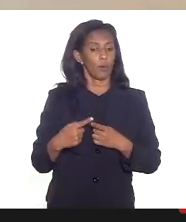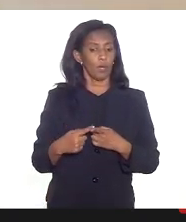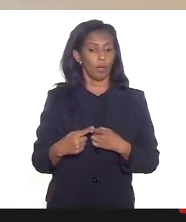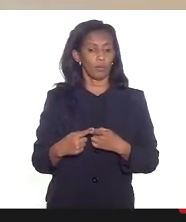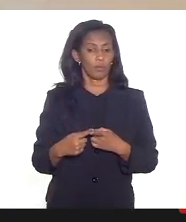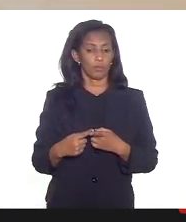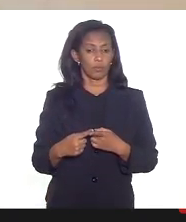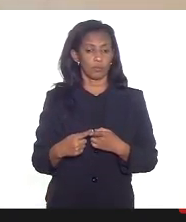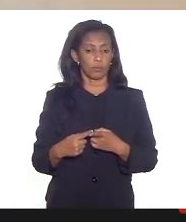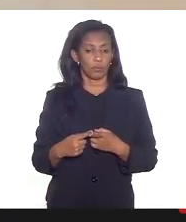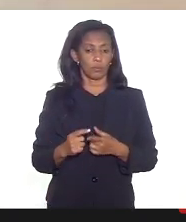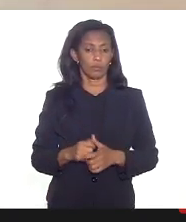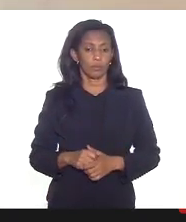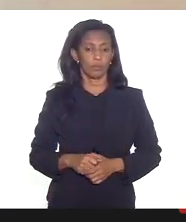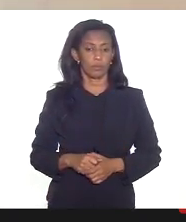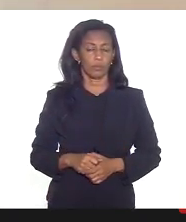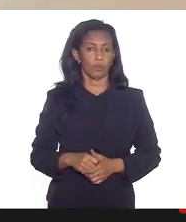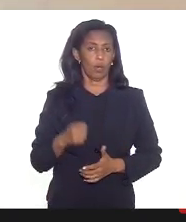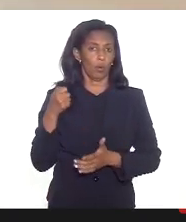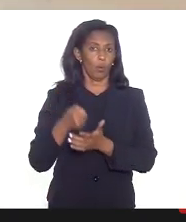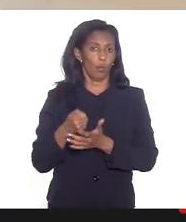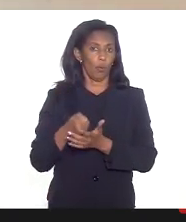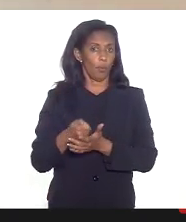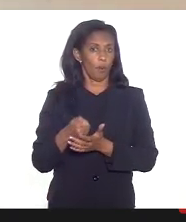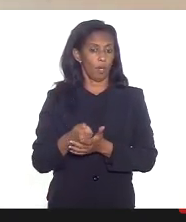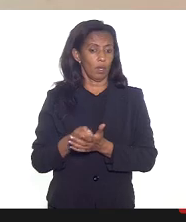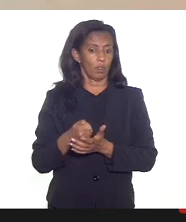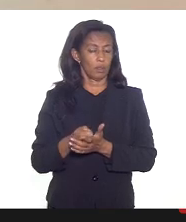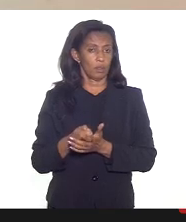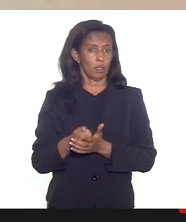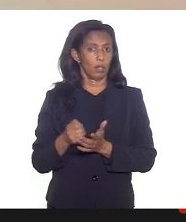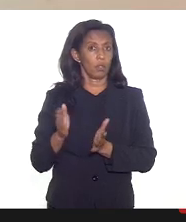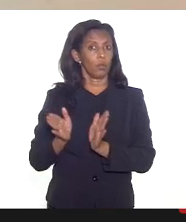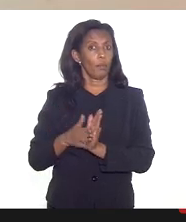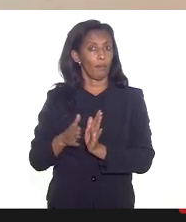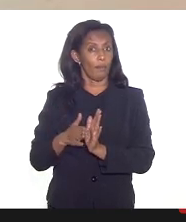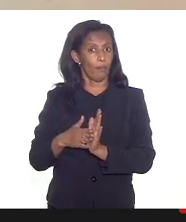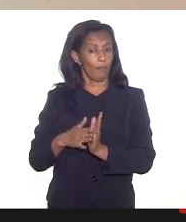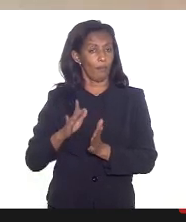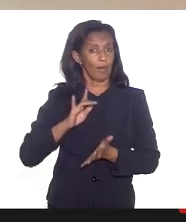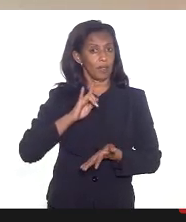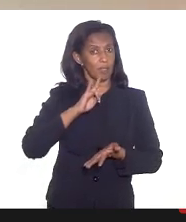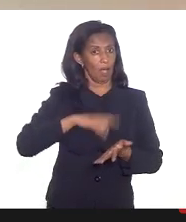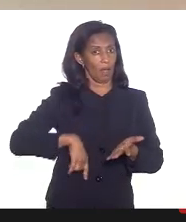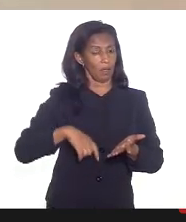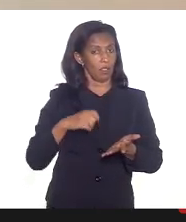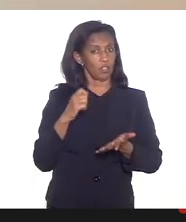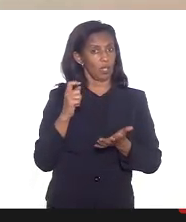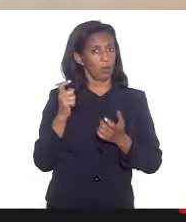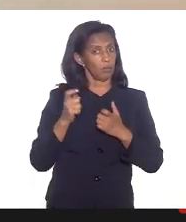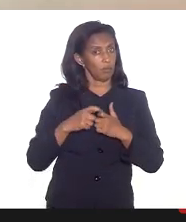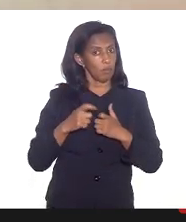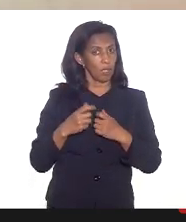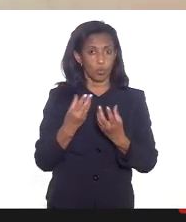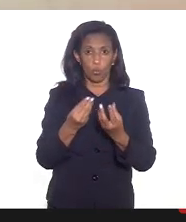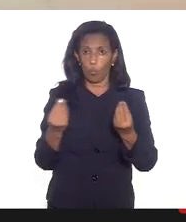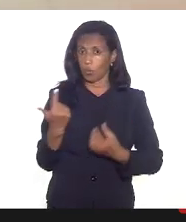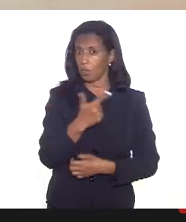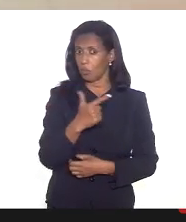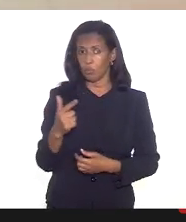dessa questão do da cobrança a agência do parecer médico e Muitas delas não têm de fato